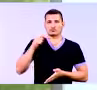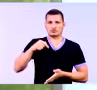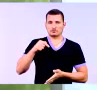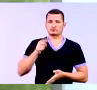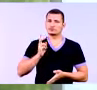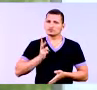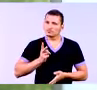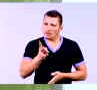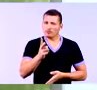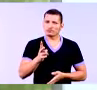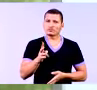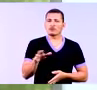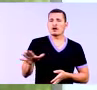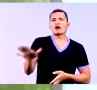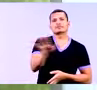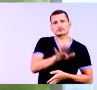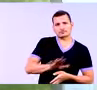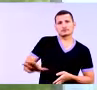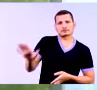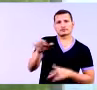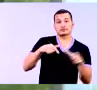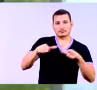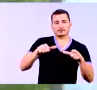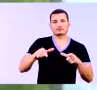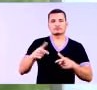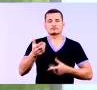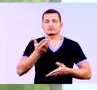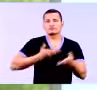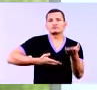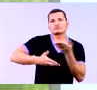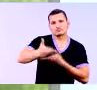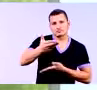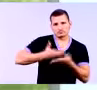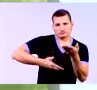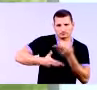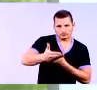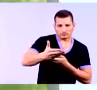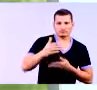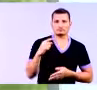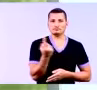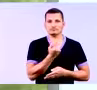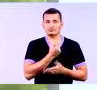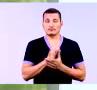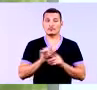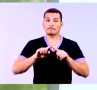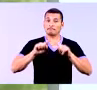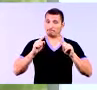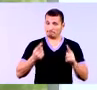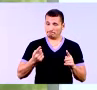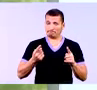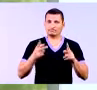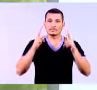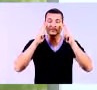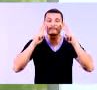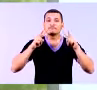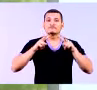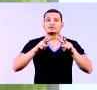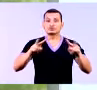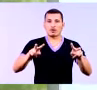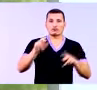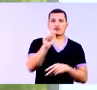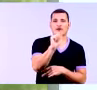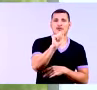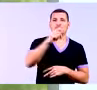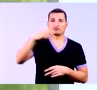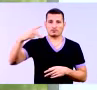num ambiente que interaja muito conosco, como já foi dito no início. Porém, a parte visual de uma